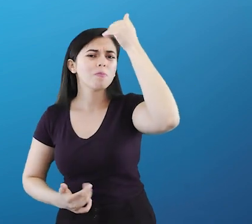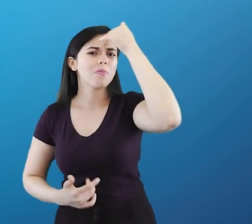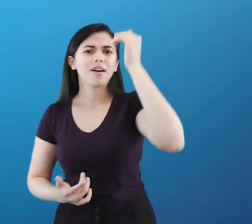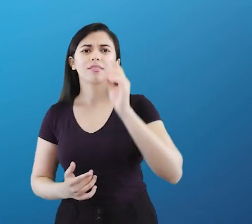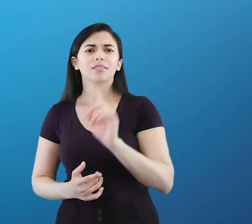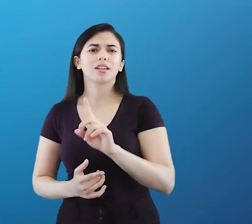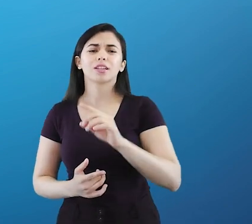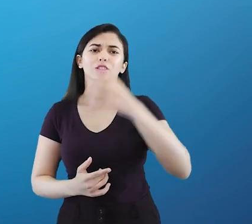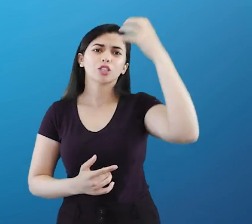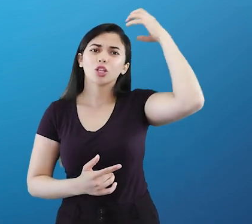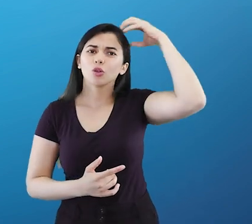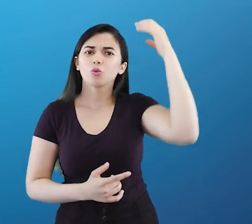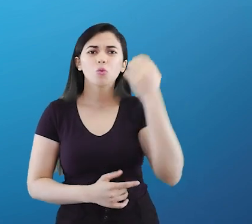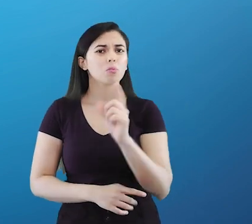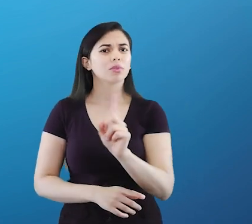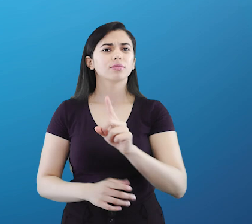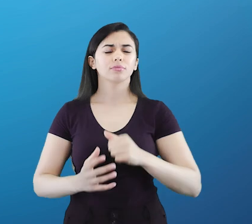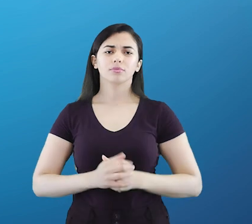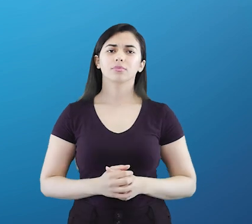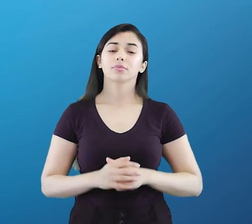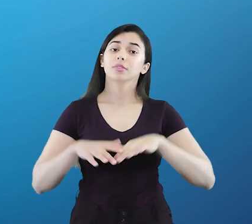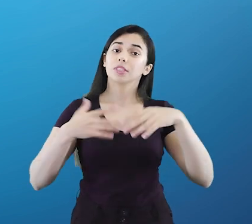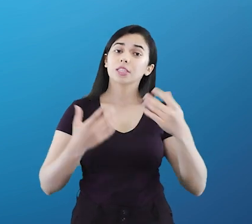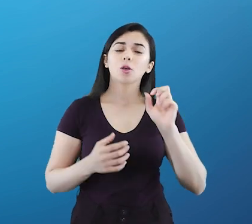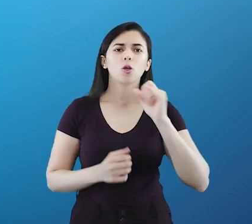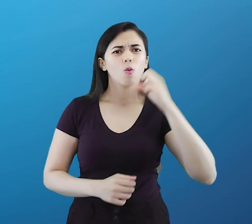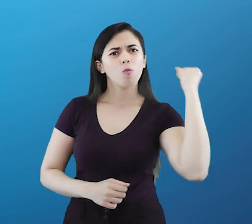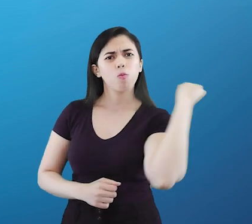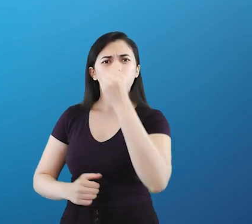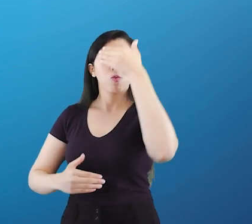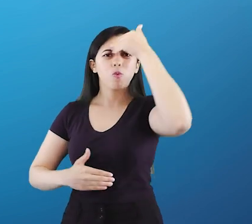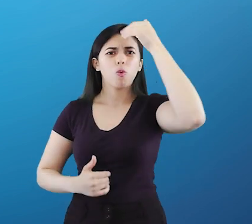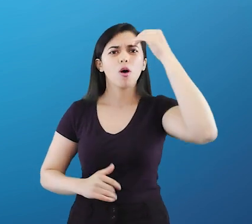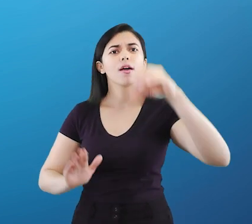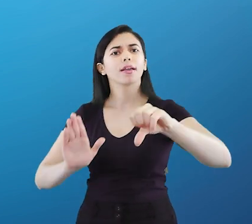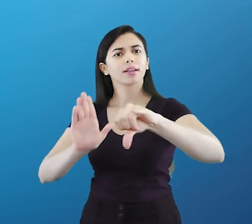e matar animais silvestres também é crime ambiental.